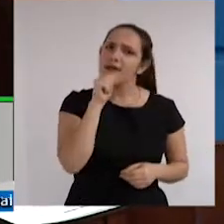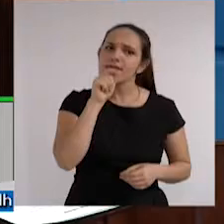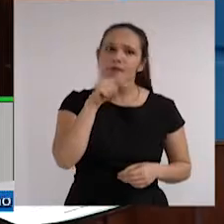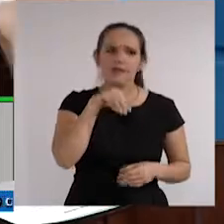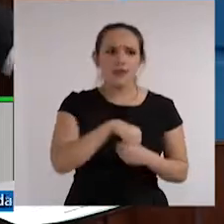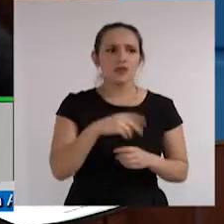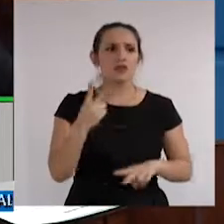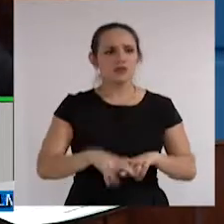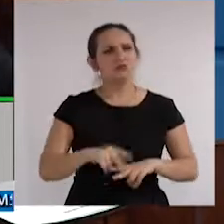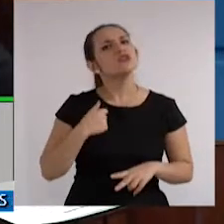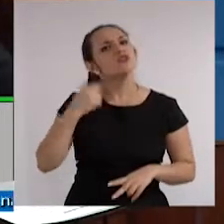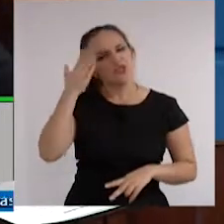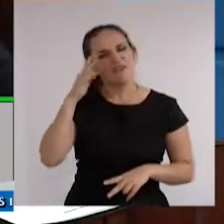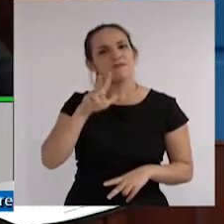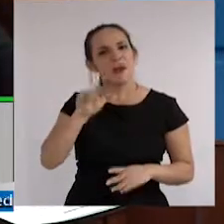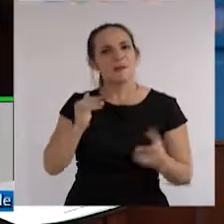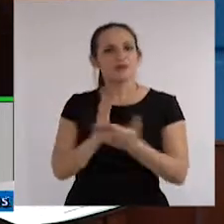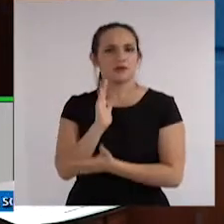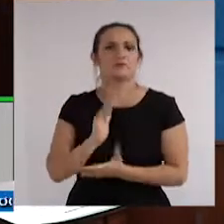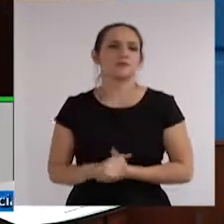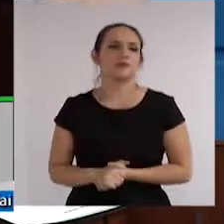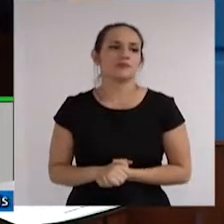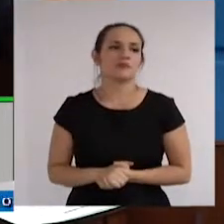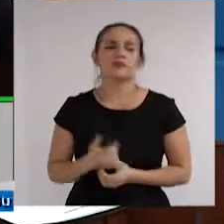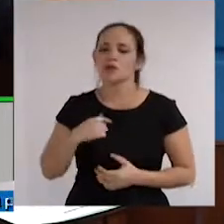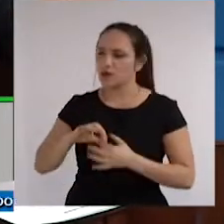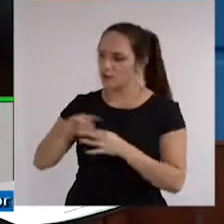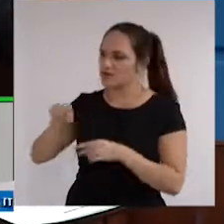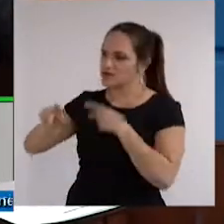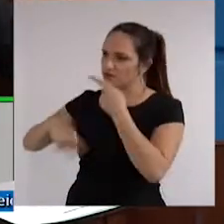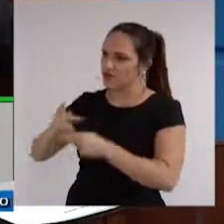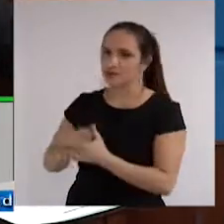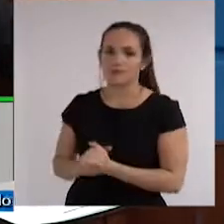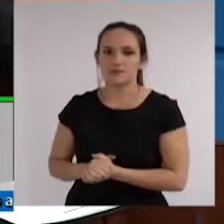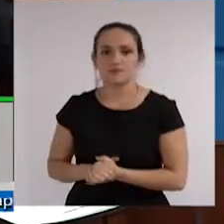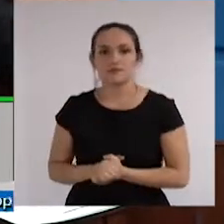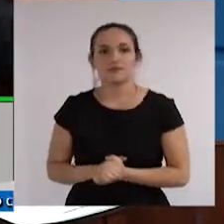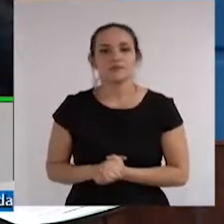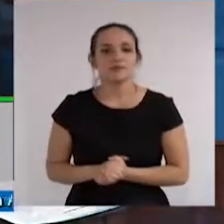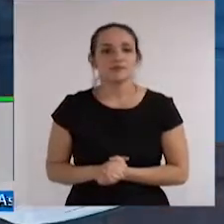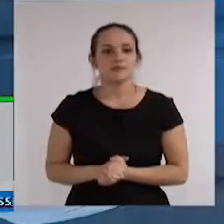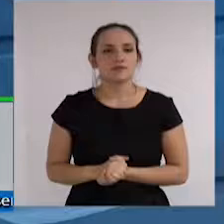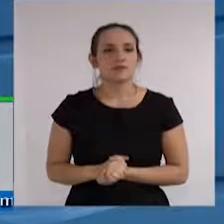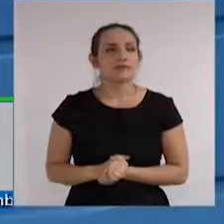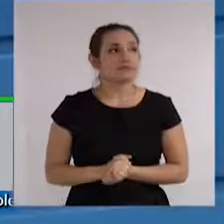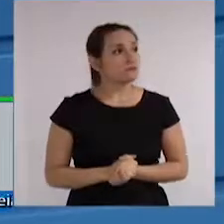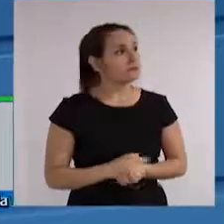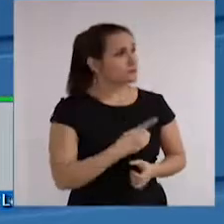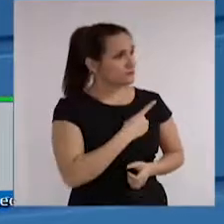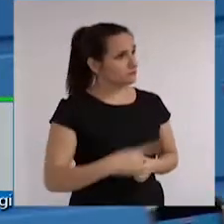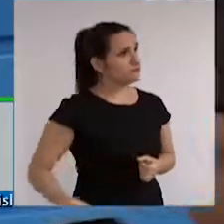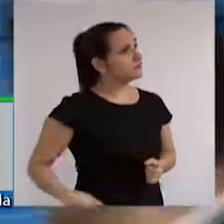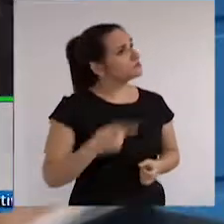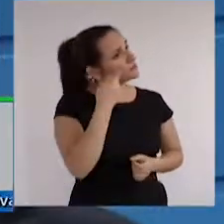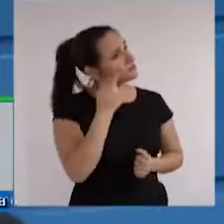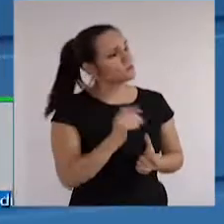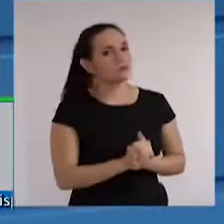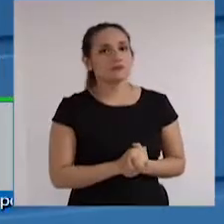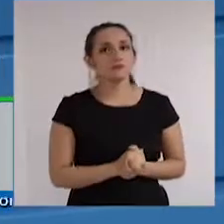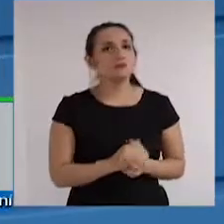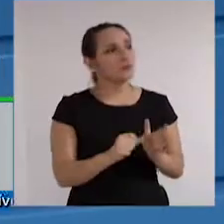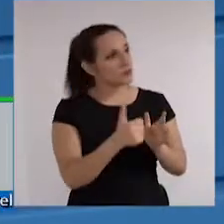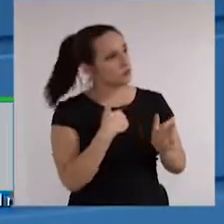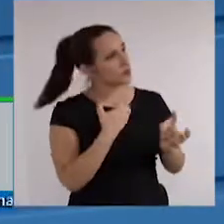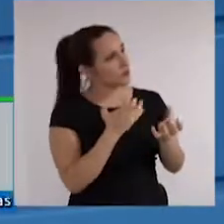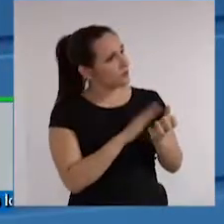E ele vai ser eleito. Concedo uma parte a Vossa Excelência. Deputado Pedro Kemp, primeiro eu quero